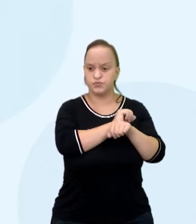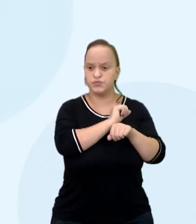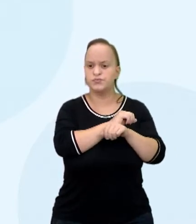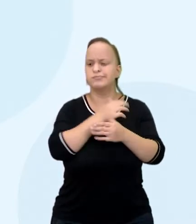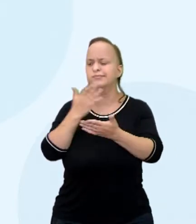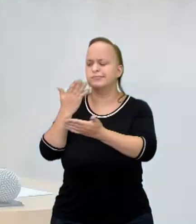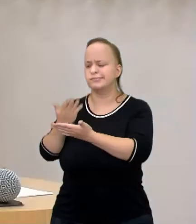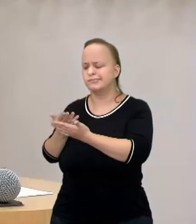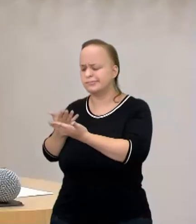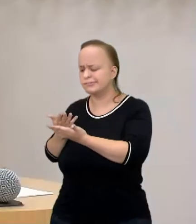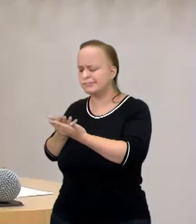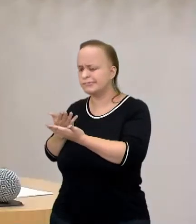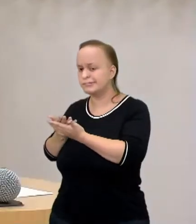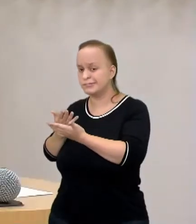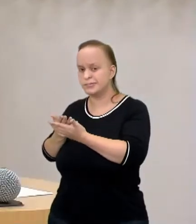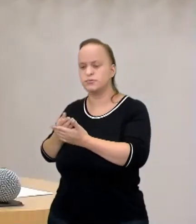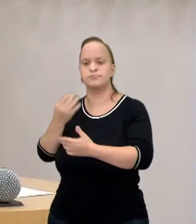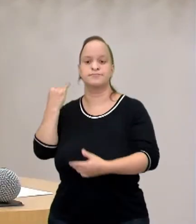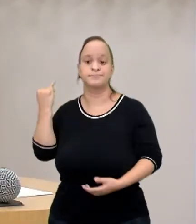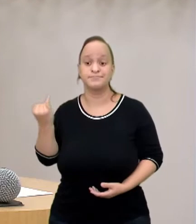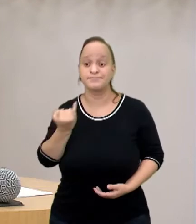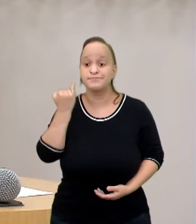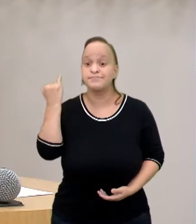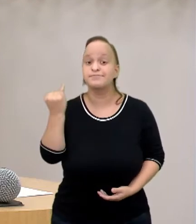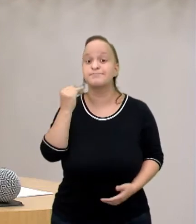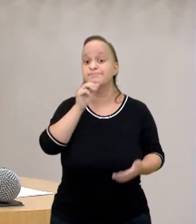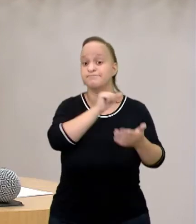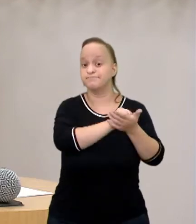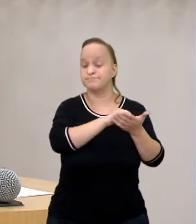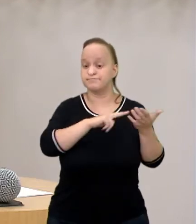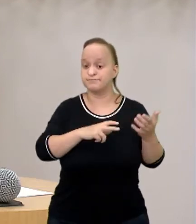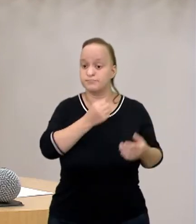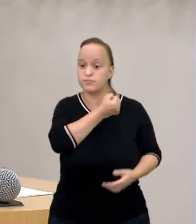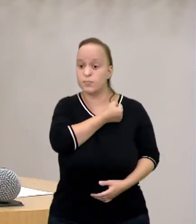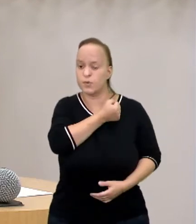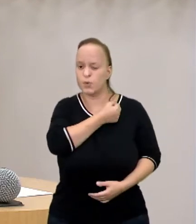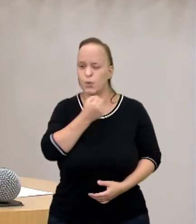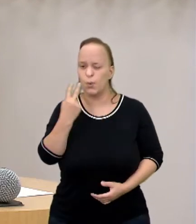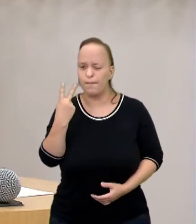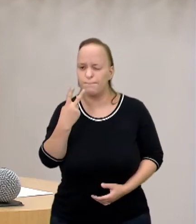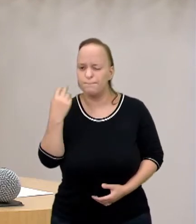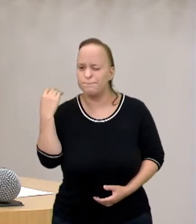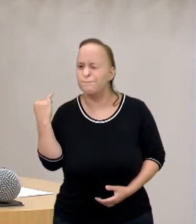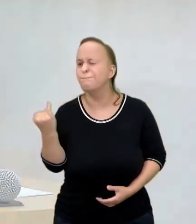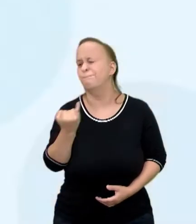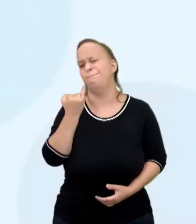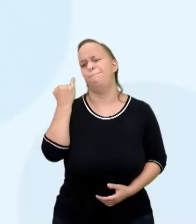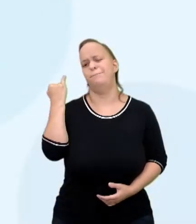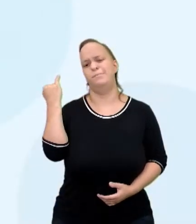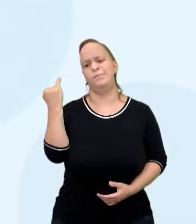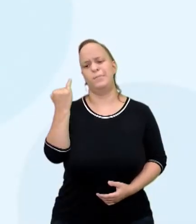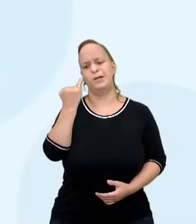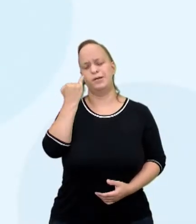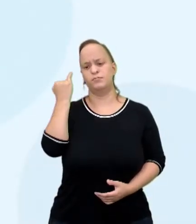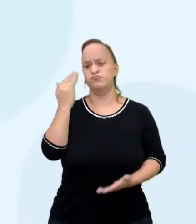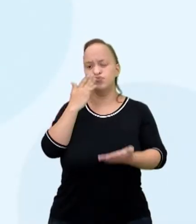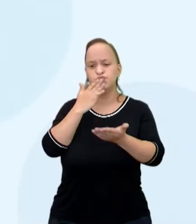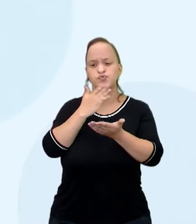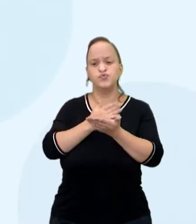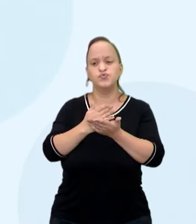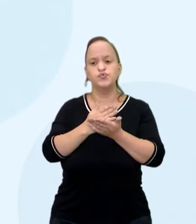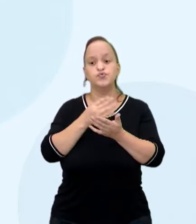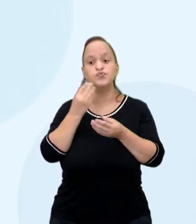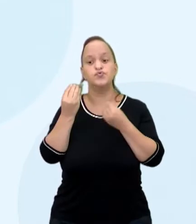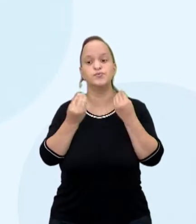muito importante no segmento dessa atividade dois, tá, turma? Importantíssimo mesmo. Como que a gente vai iniciar nossa aula? A gente vai